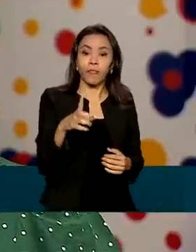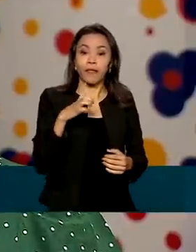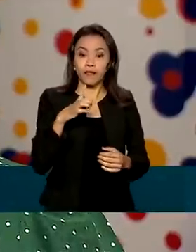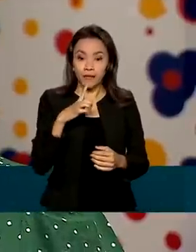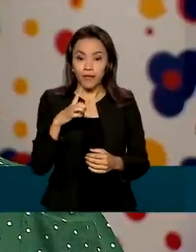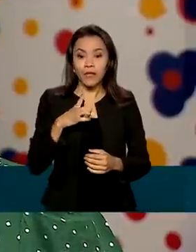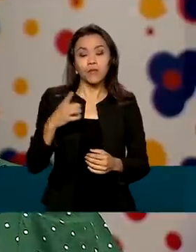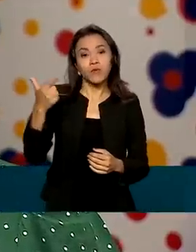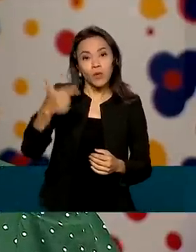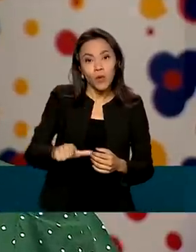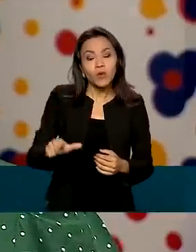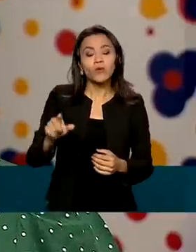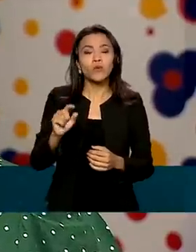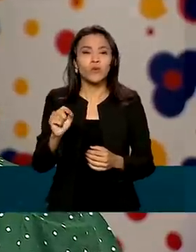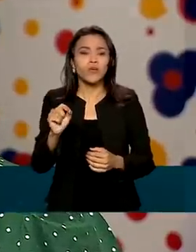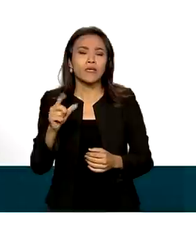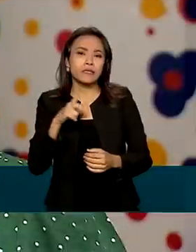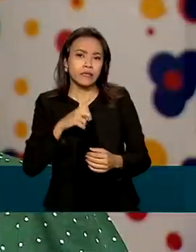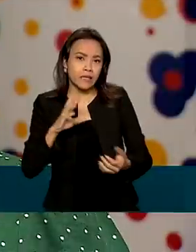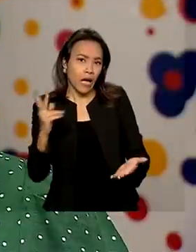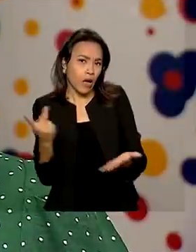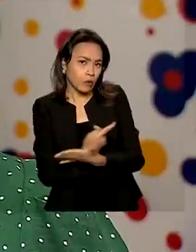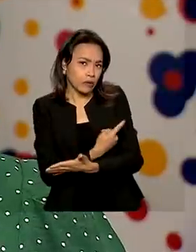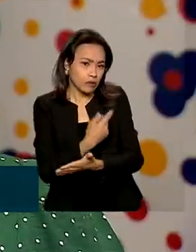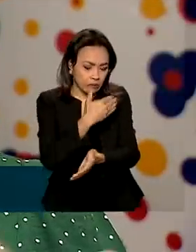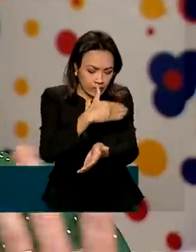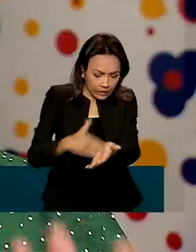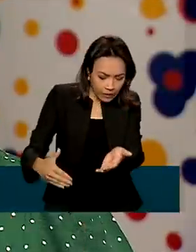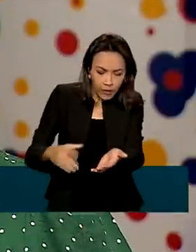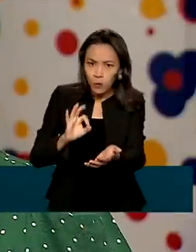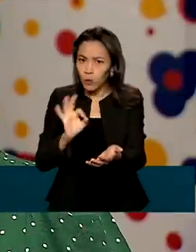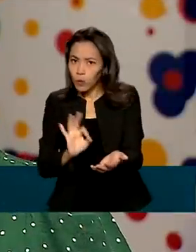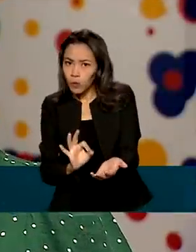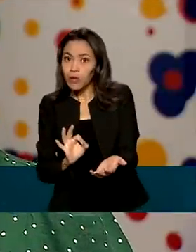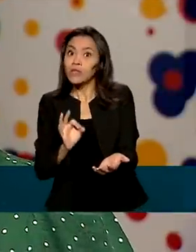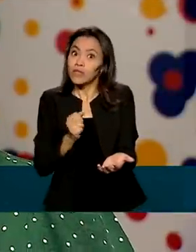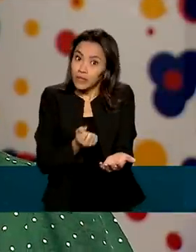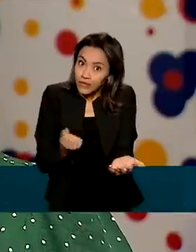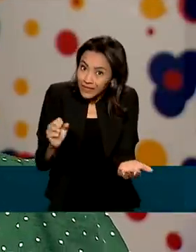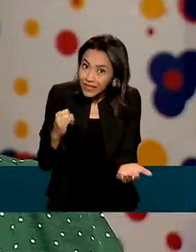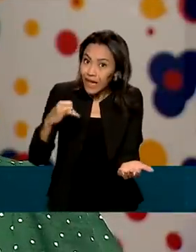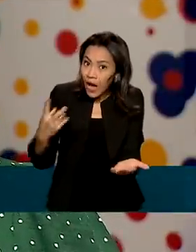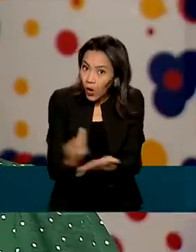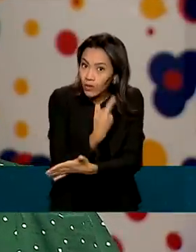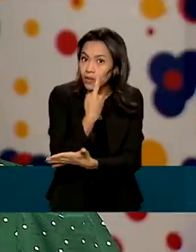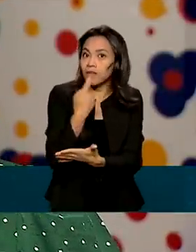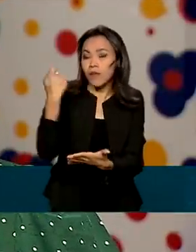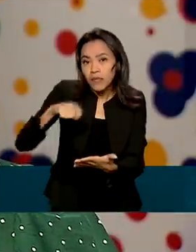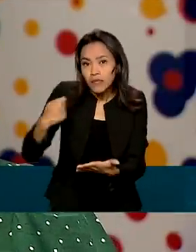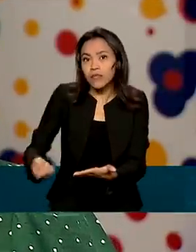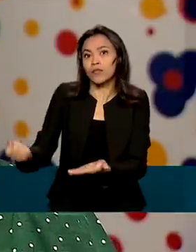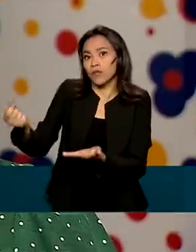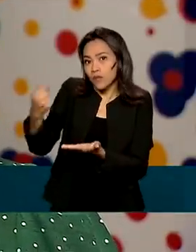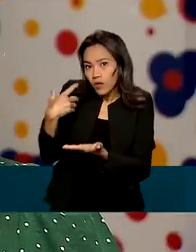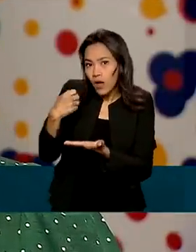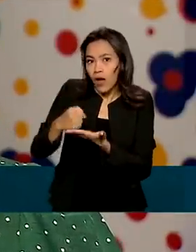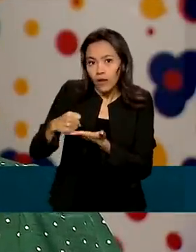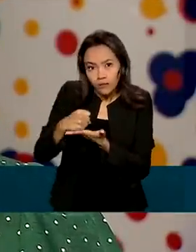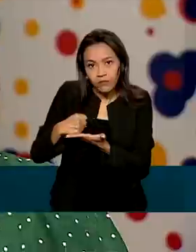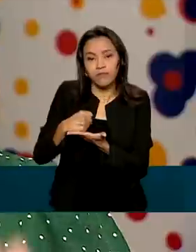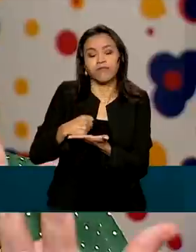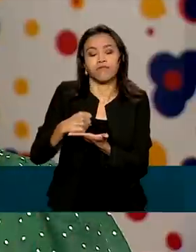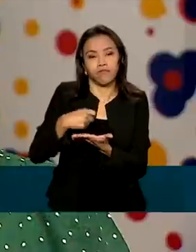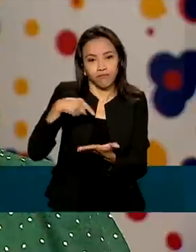do fator independente de eu ter sangramento ou não. E se eu tiver alguma intercorrência hemorrágica, daí eu preciso tomar uma outra dose do tratamento sob